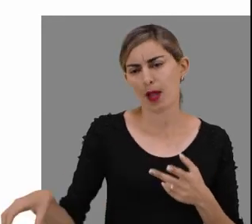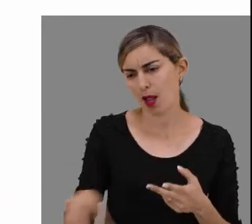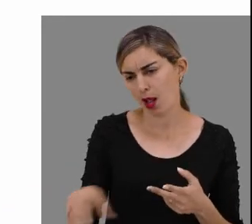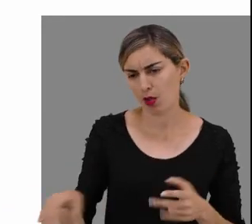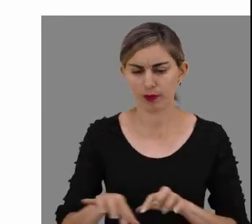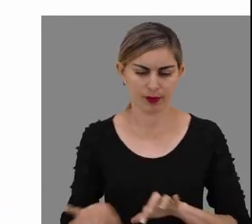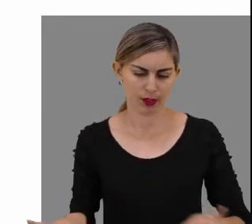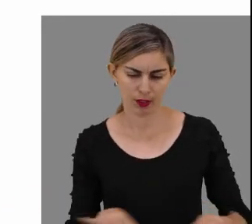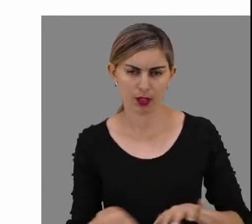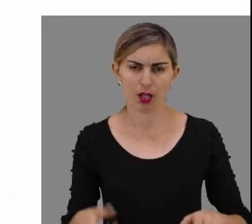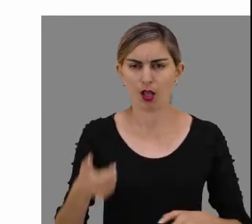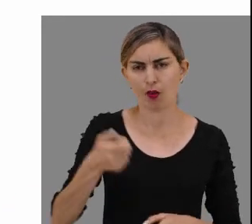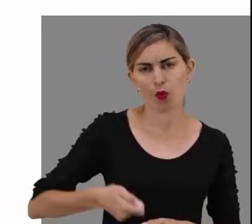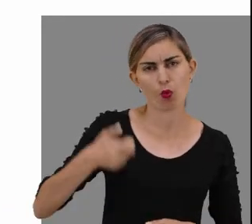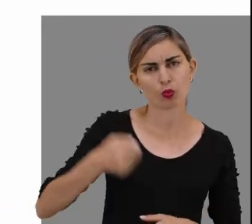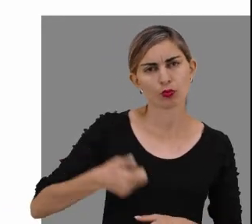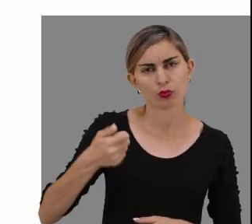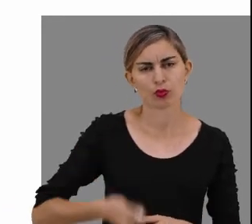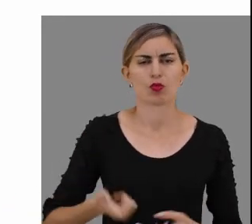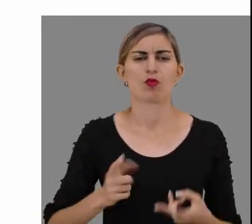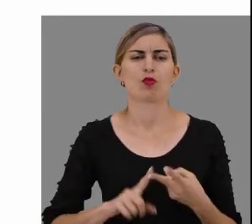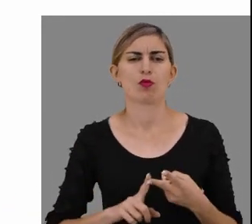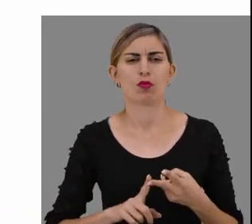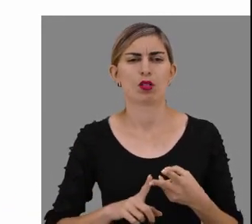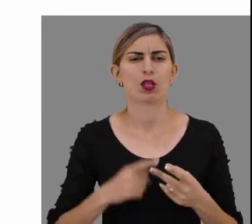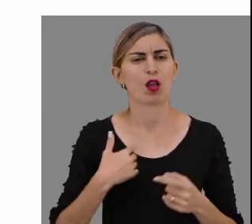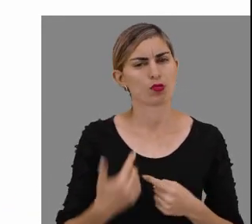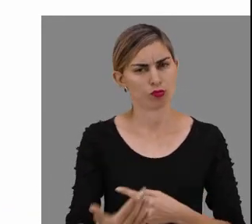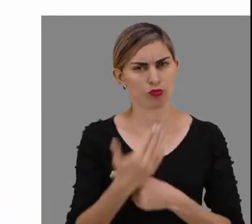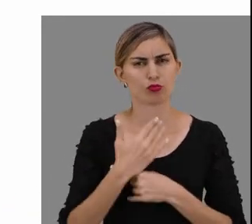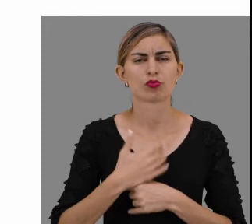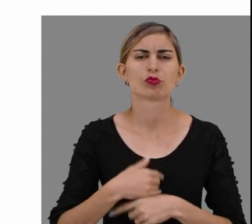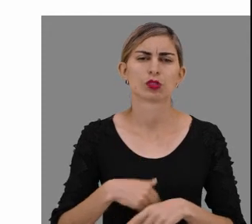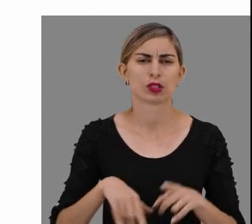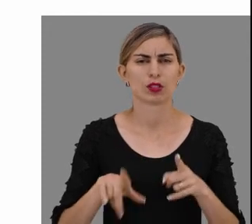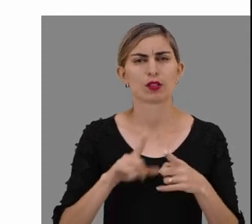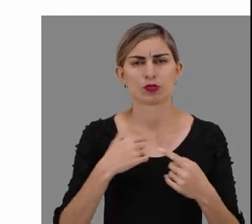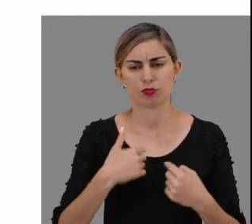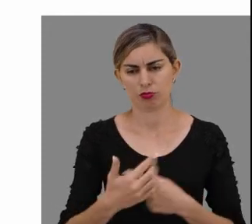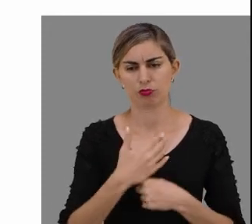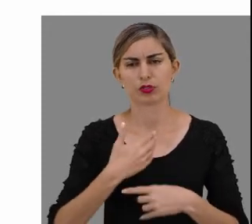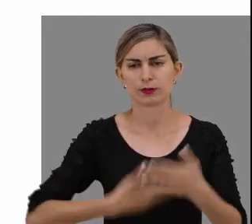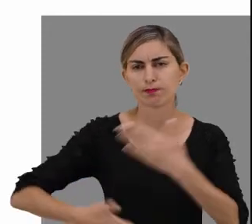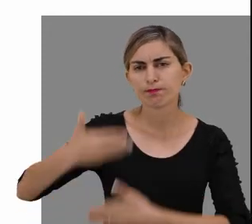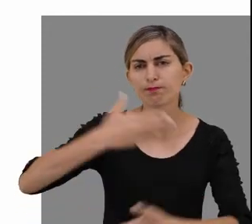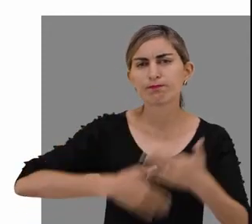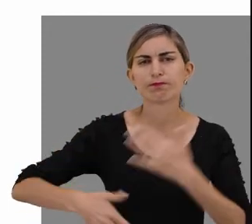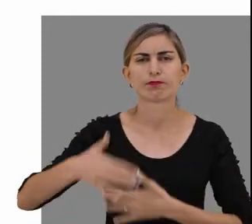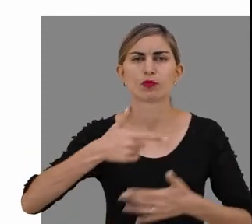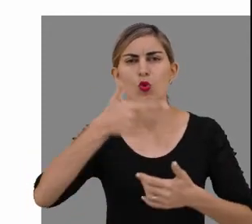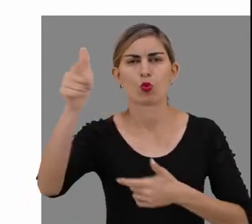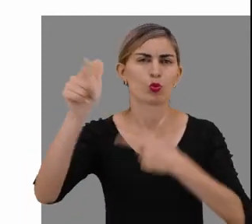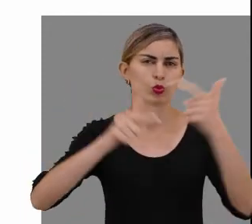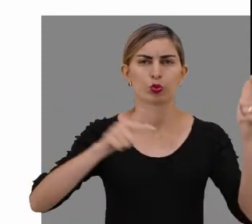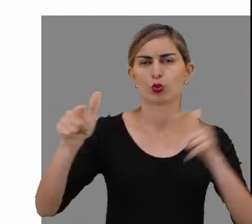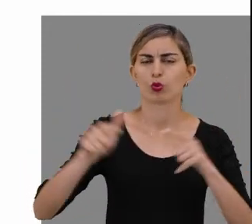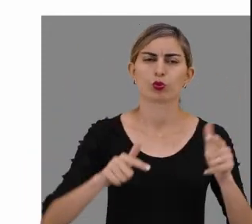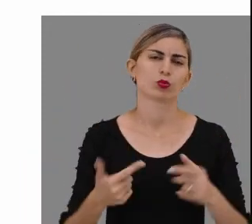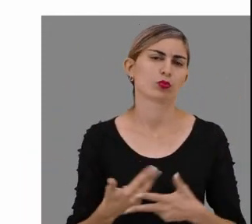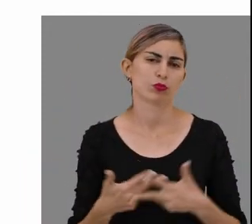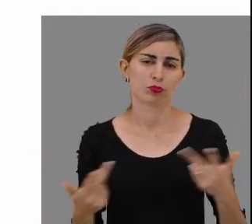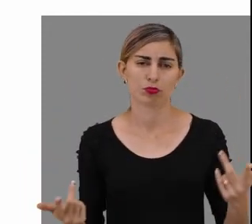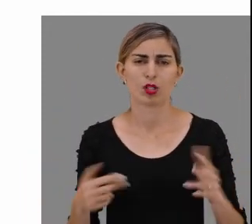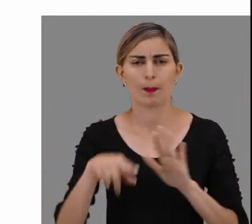console, o mouse, o teclado, o controle remoto, no qual serve de interface para que possamos interagir com algum